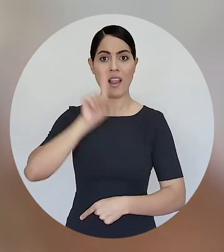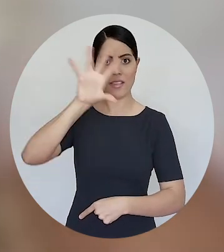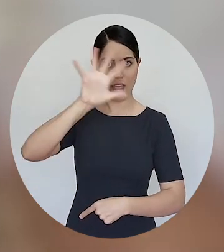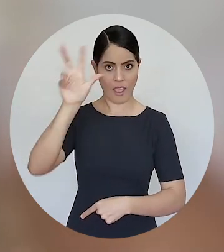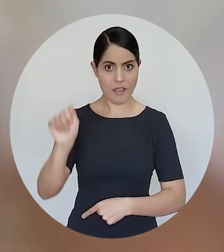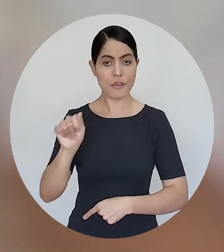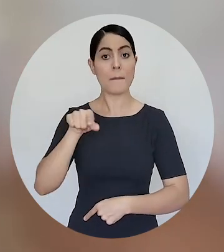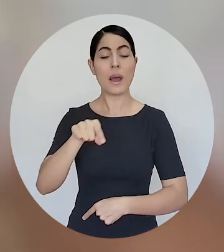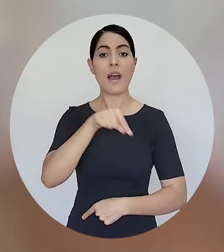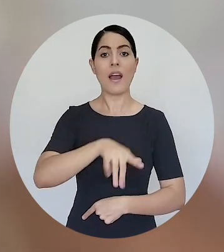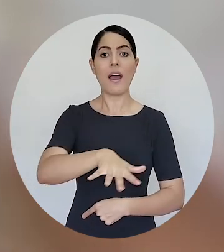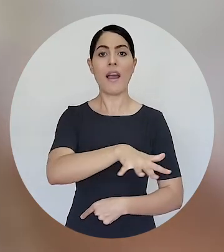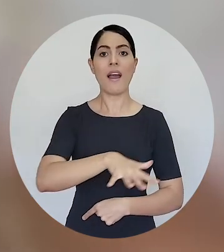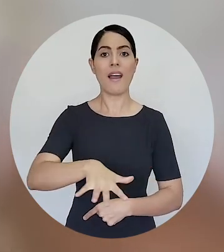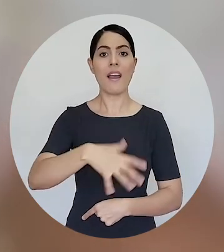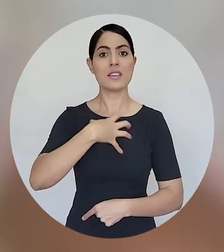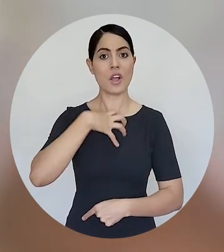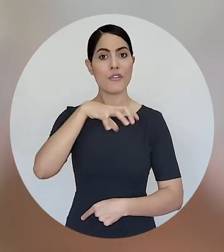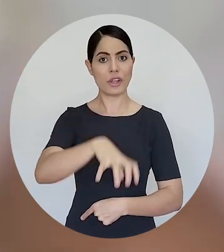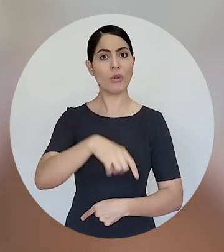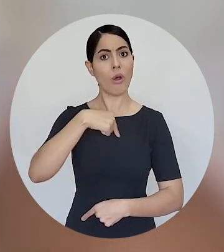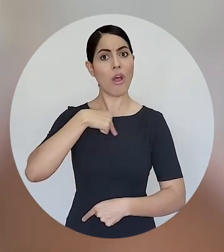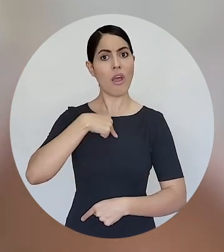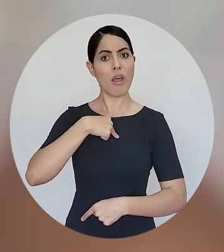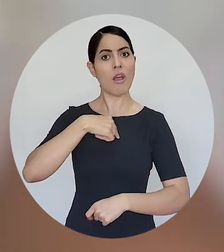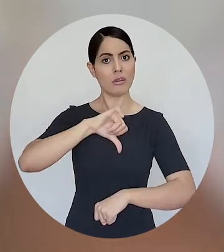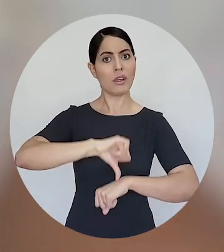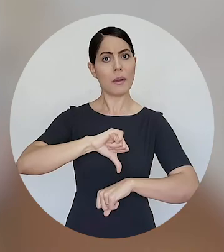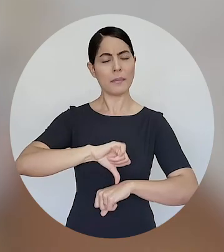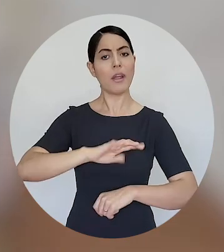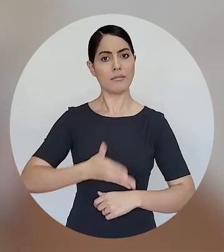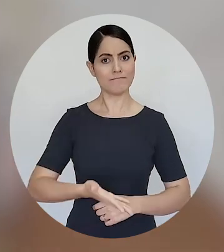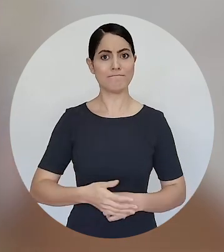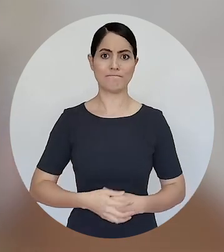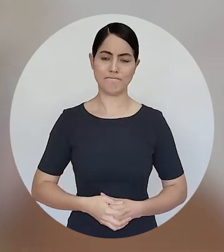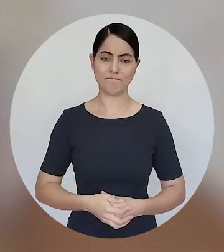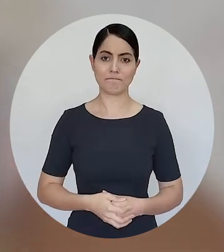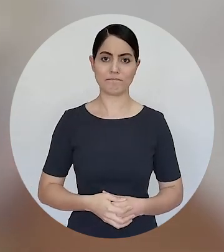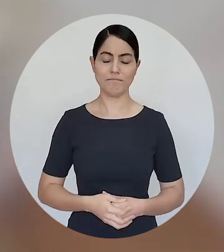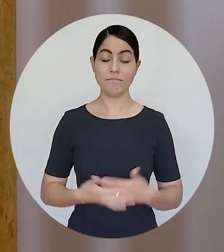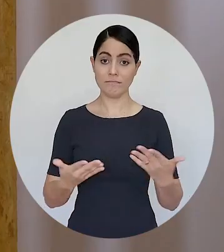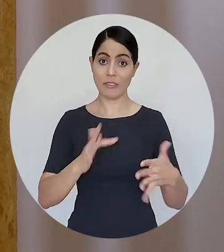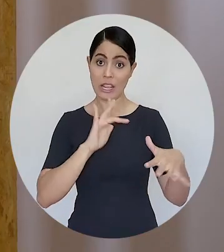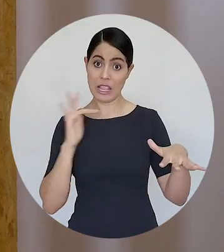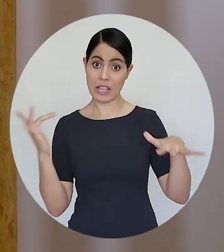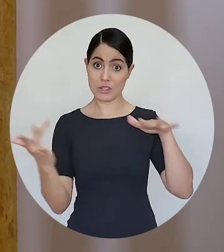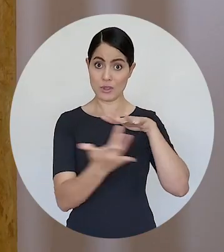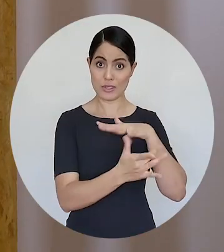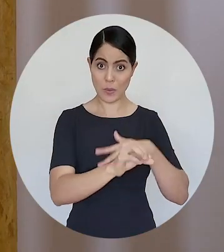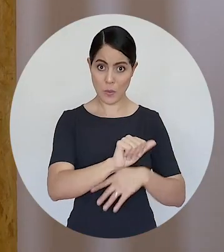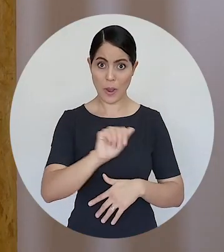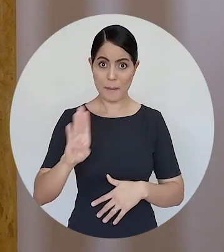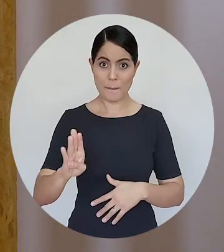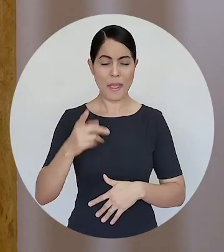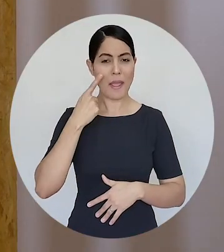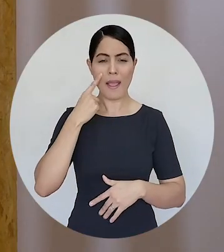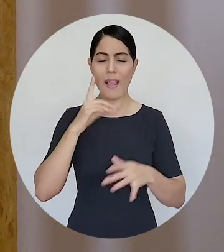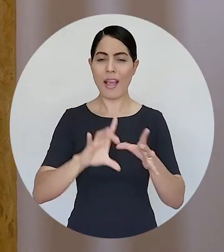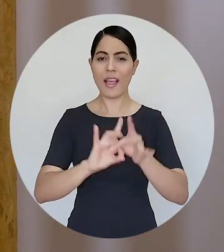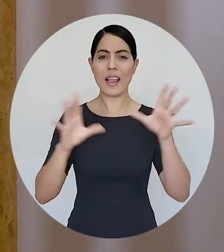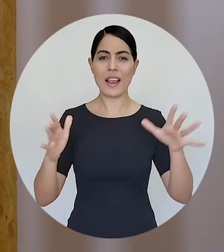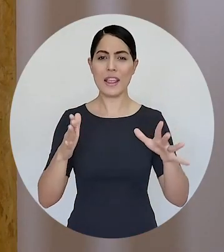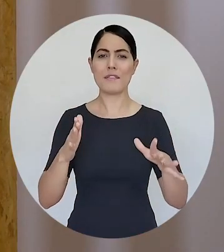estado negro fora da África, e em Salvador, Eu atuo na comarca da capital. Nas redes sociais da